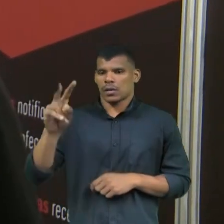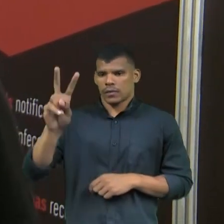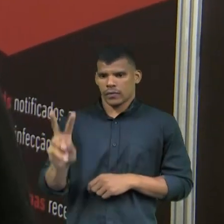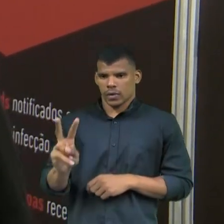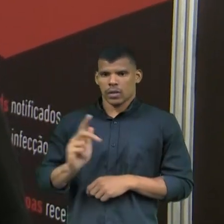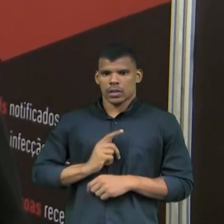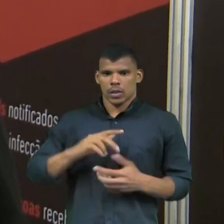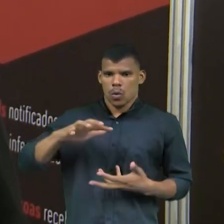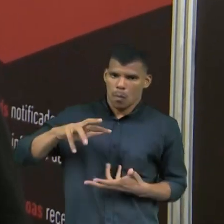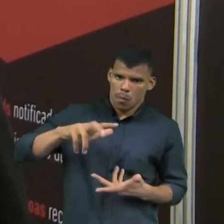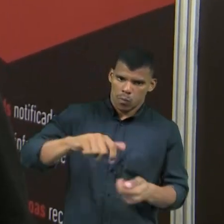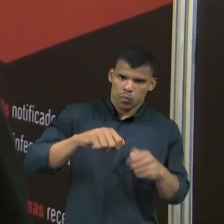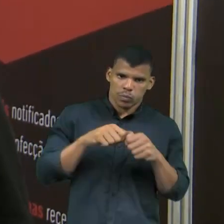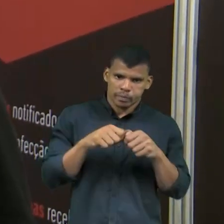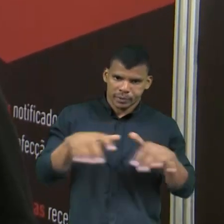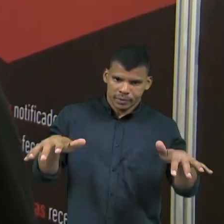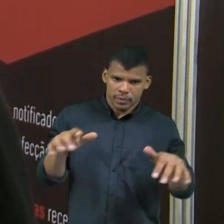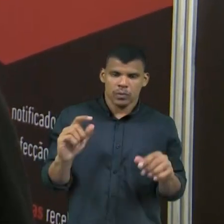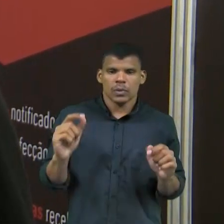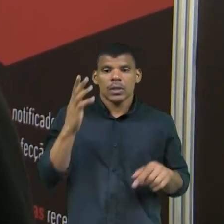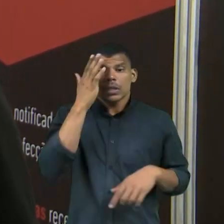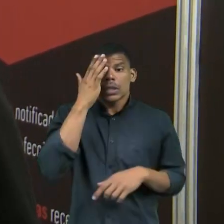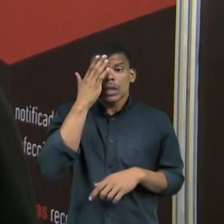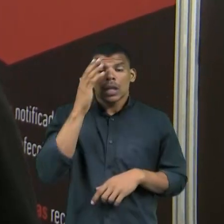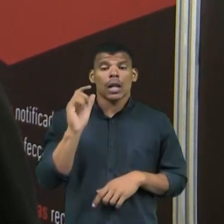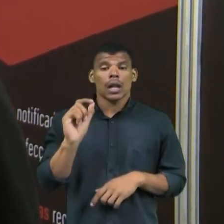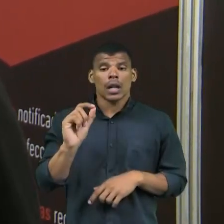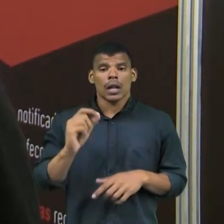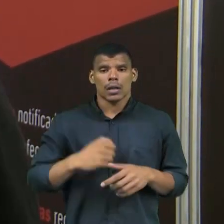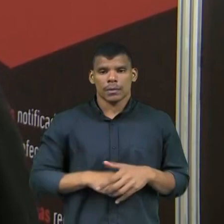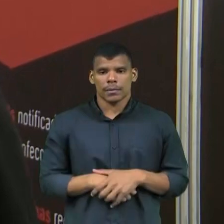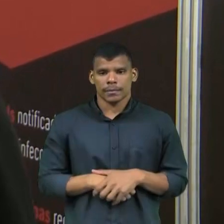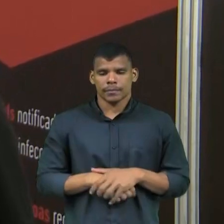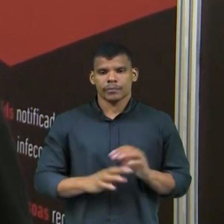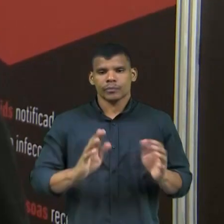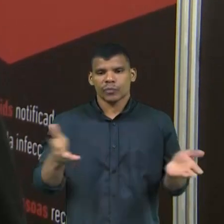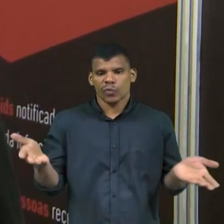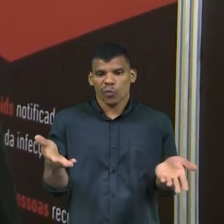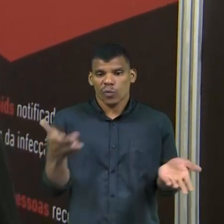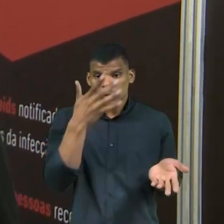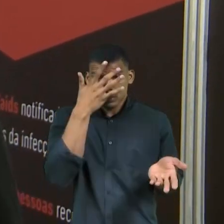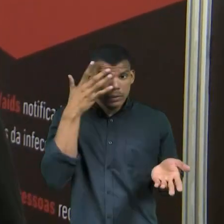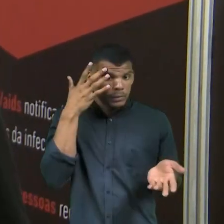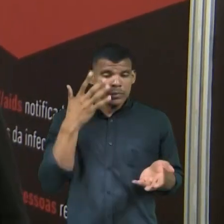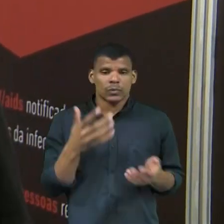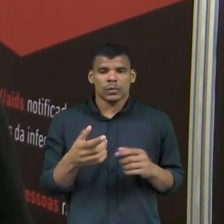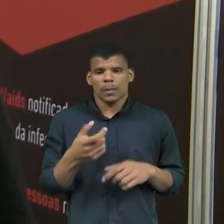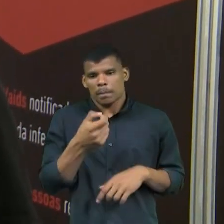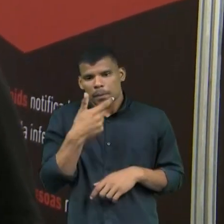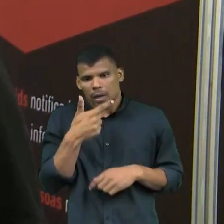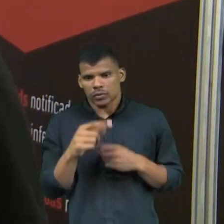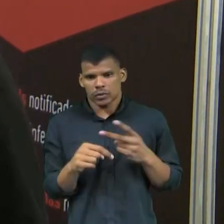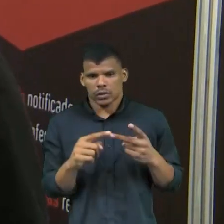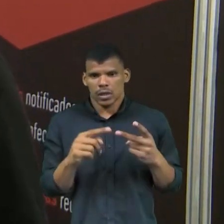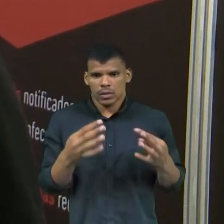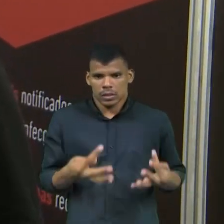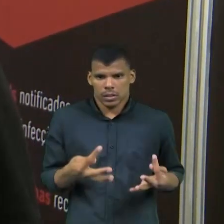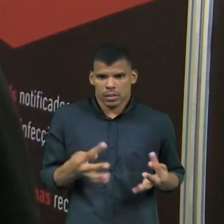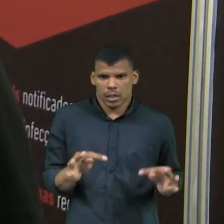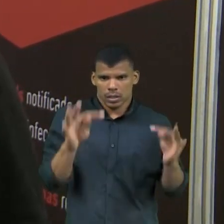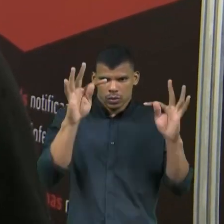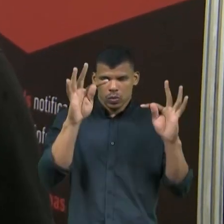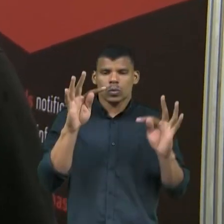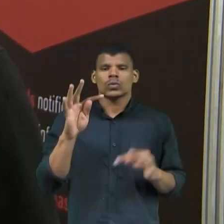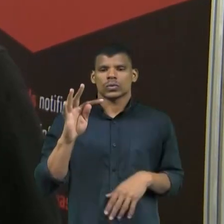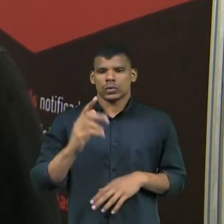no mundo, para entender que uma pessoa hoje em dia, com as medicações, com a tecnologia nos corpos, né,